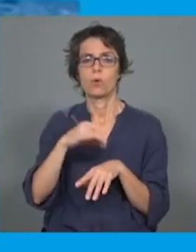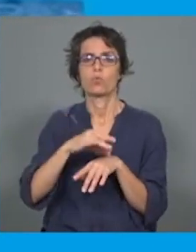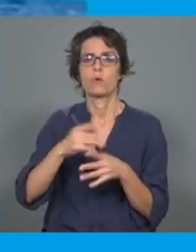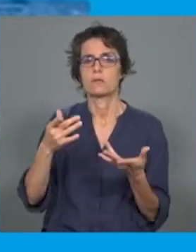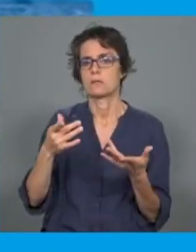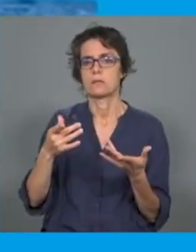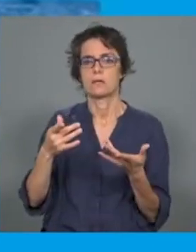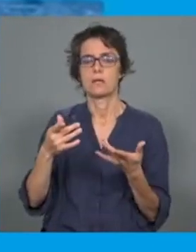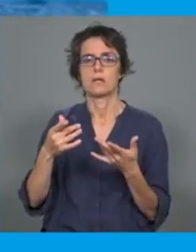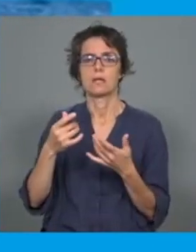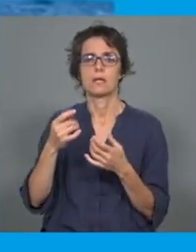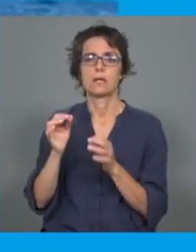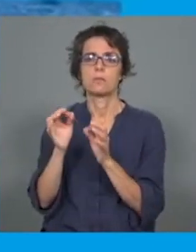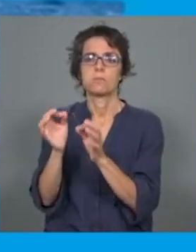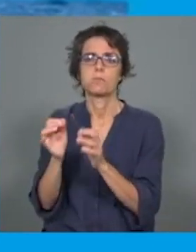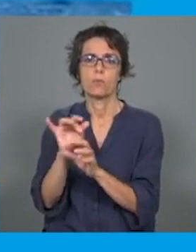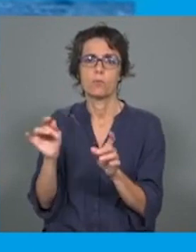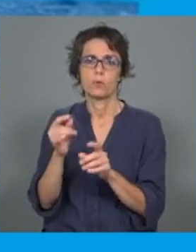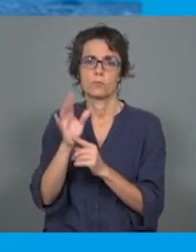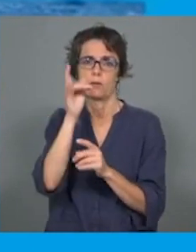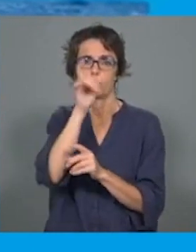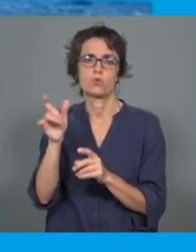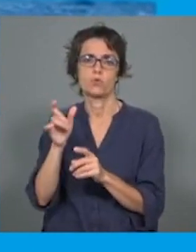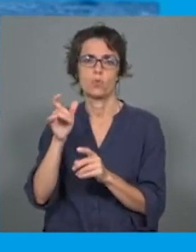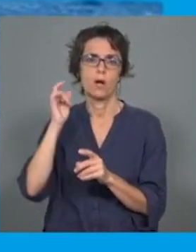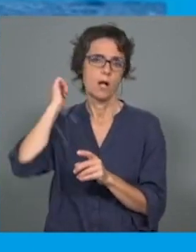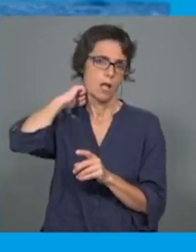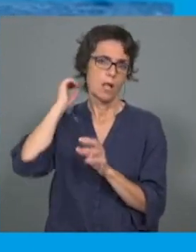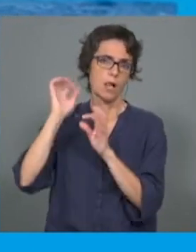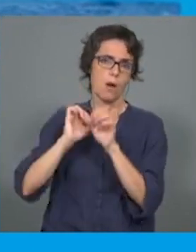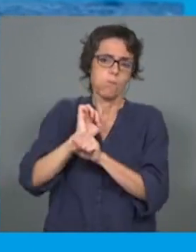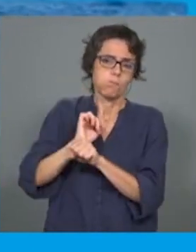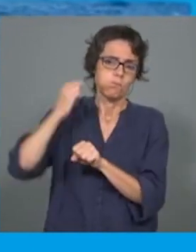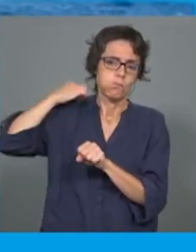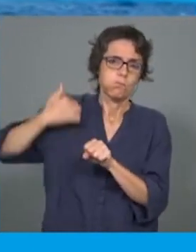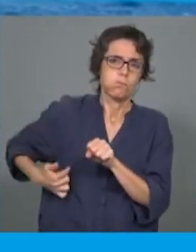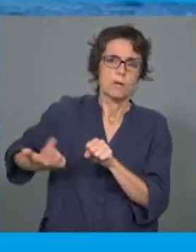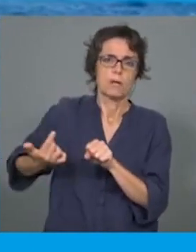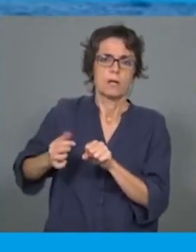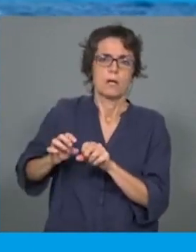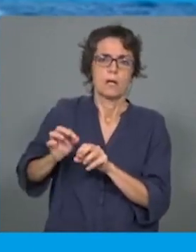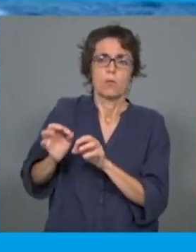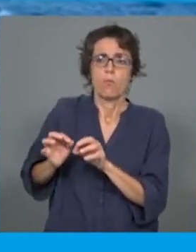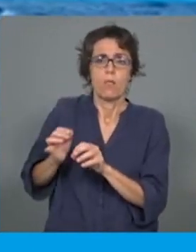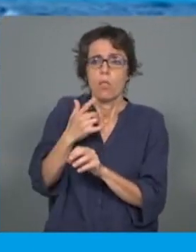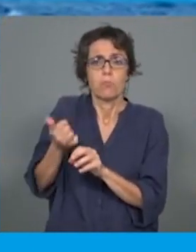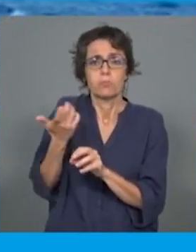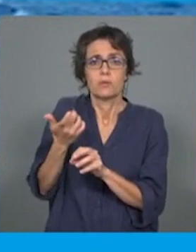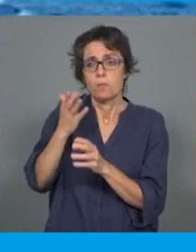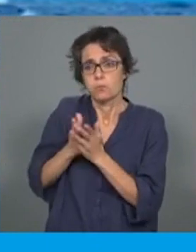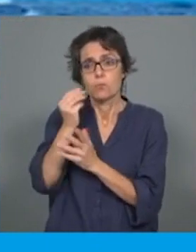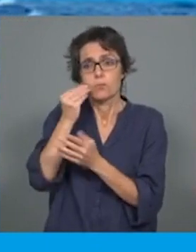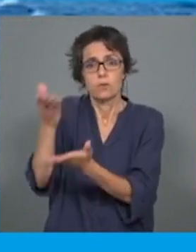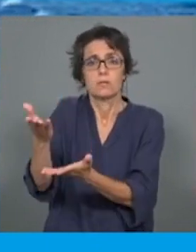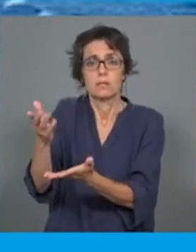uma doença fatal, tenha uma doença incurável. O que, ao passar a ser incurável, abre a porta e, portanto, estamos aqui com uma rampa